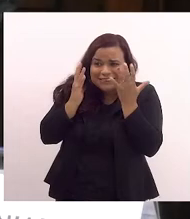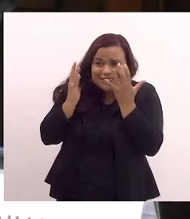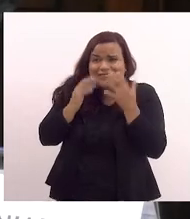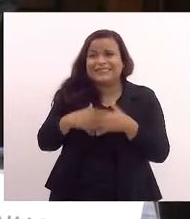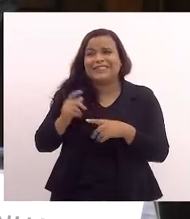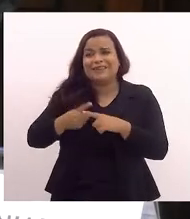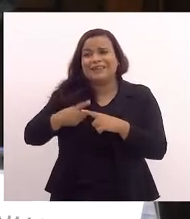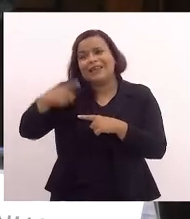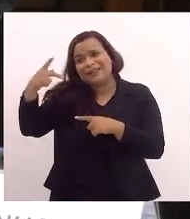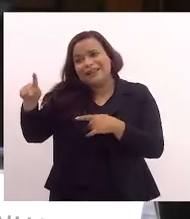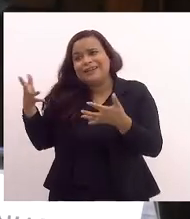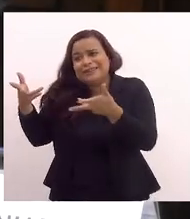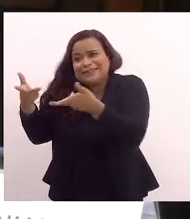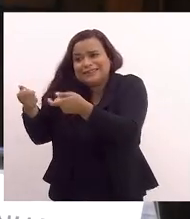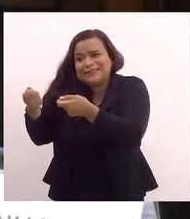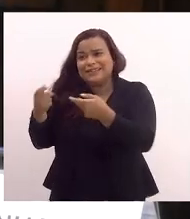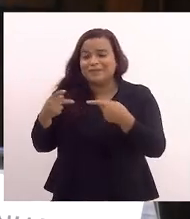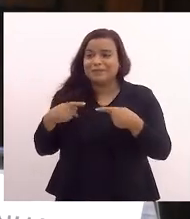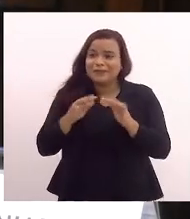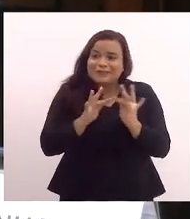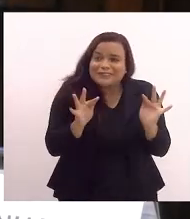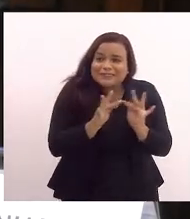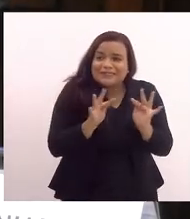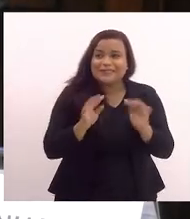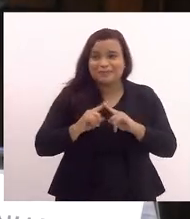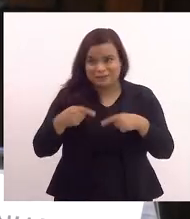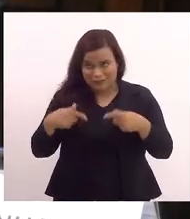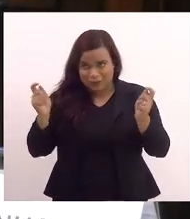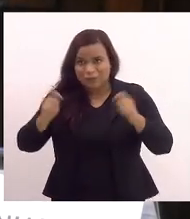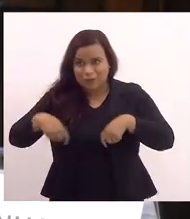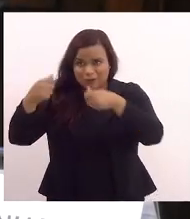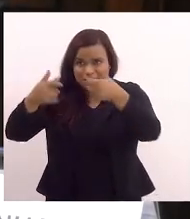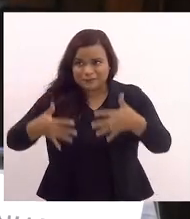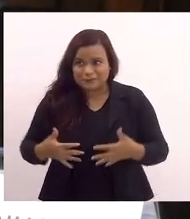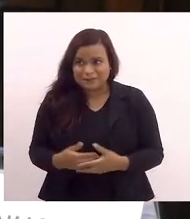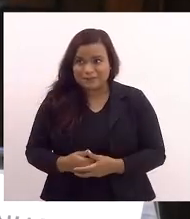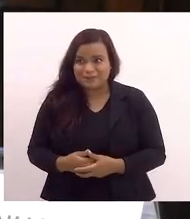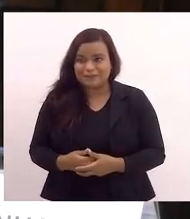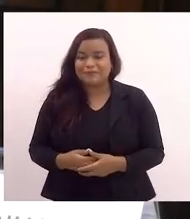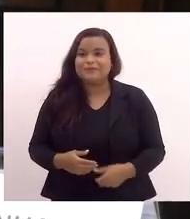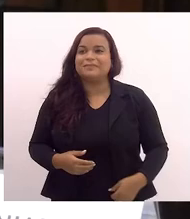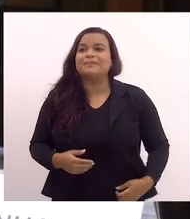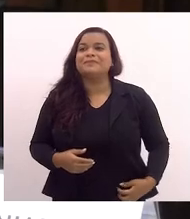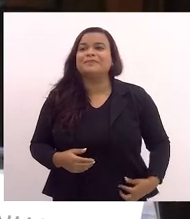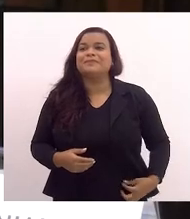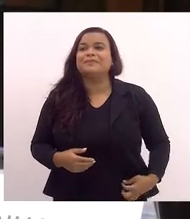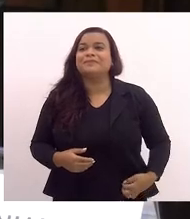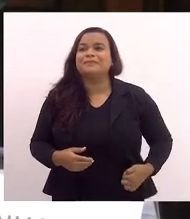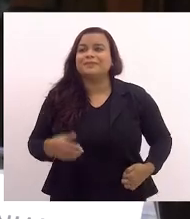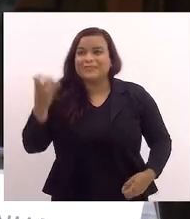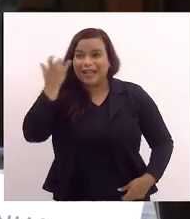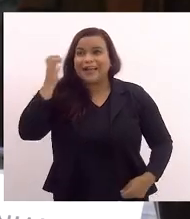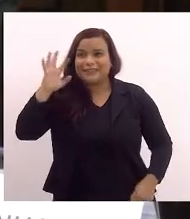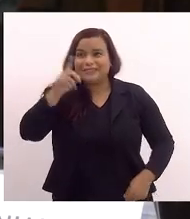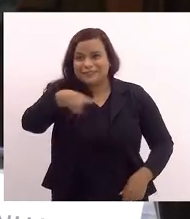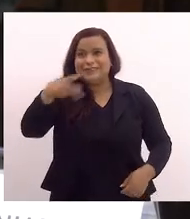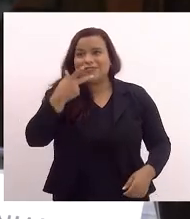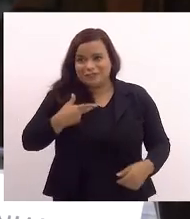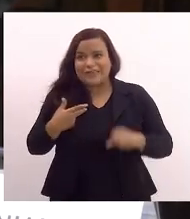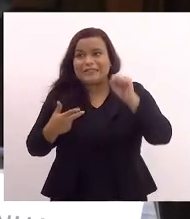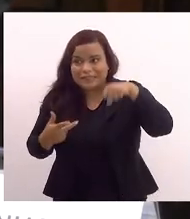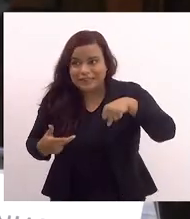Porque é muito bom, mas ainda assim posso? Sim. A ideia é que vocês falem sim, para que eu